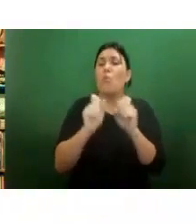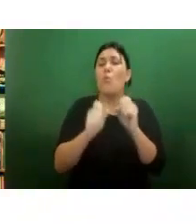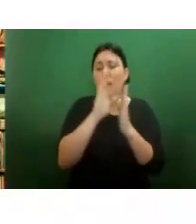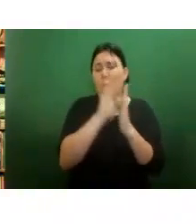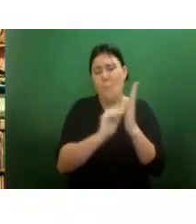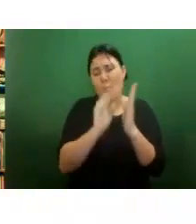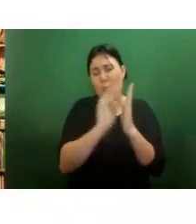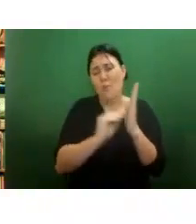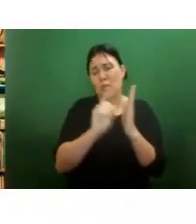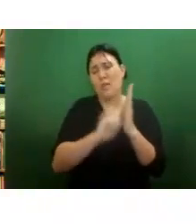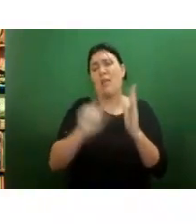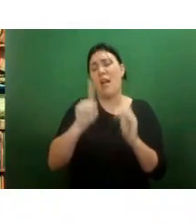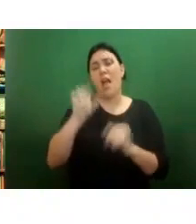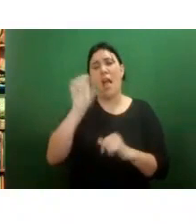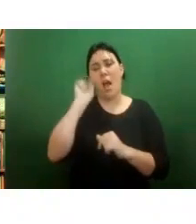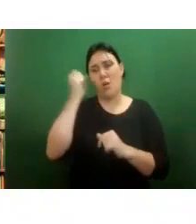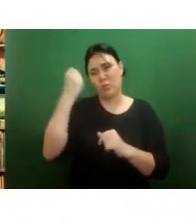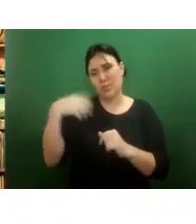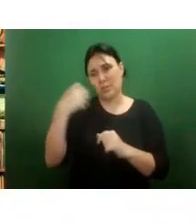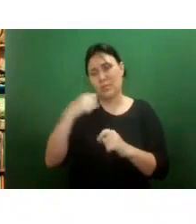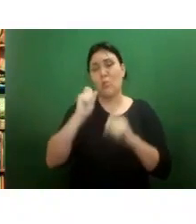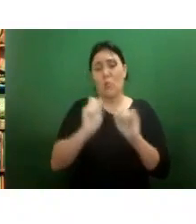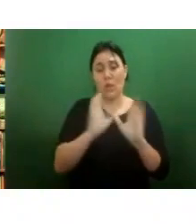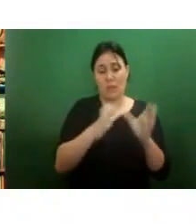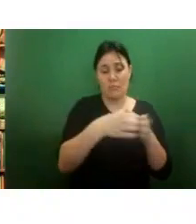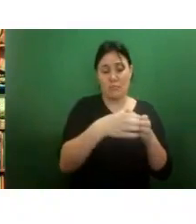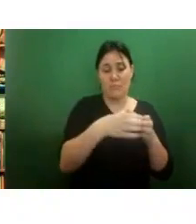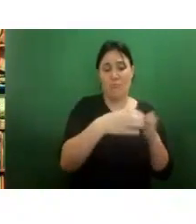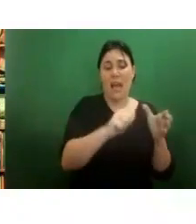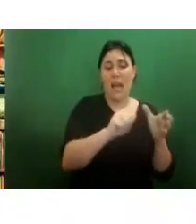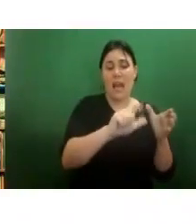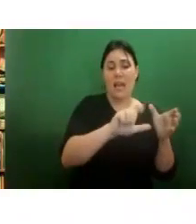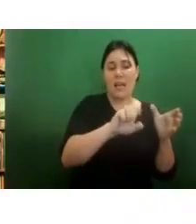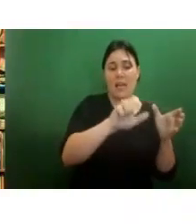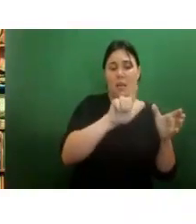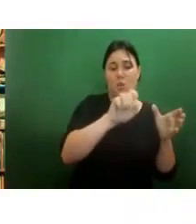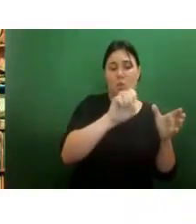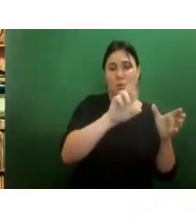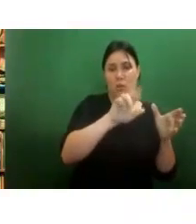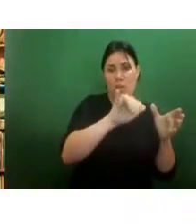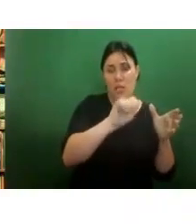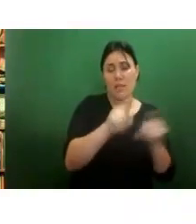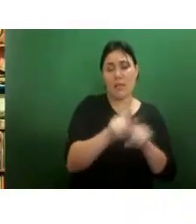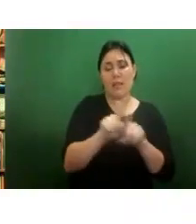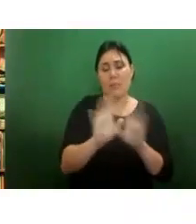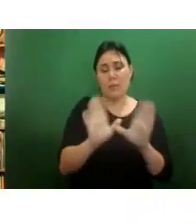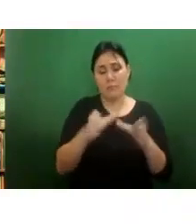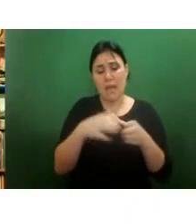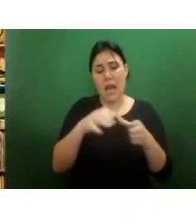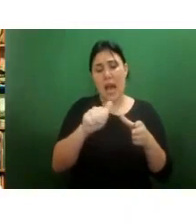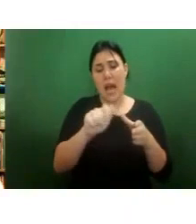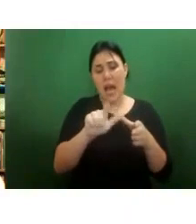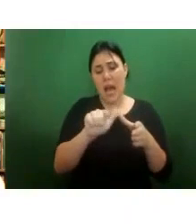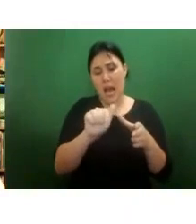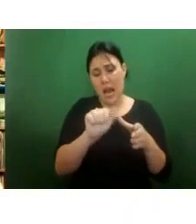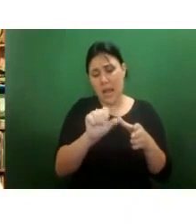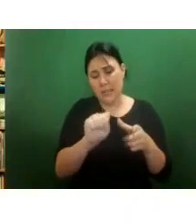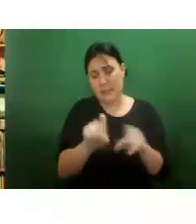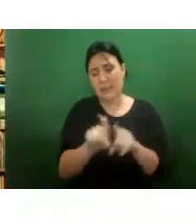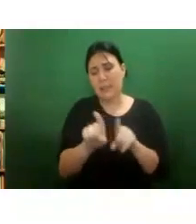de audiodescrição das alegorias, das alas, das fantasias, né? Então, tudo isso foi